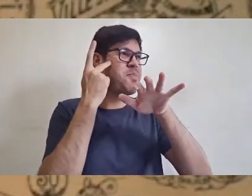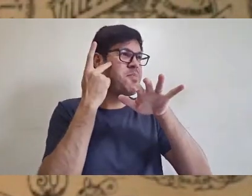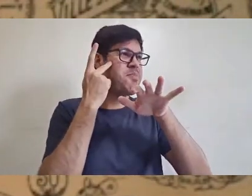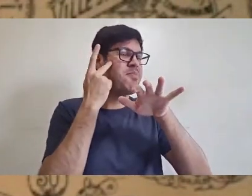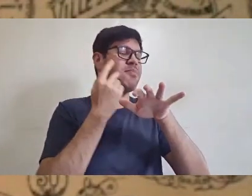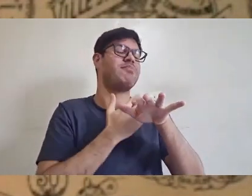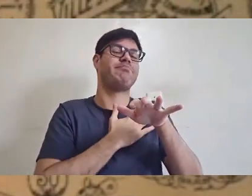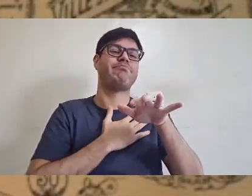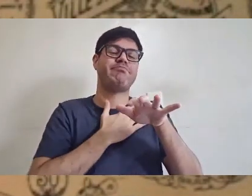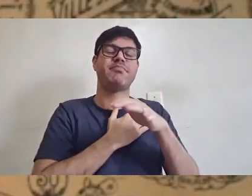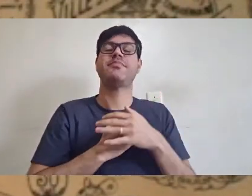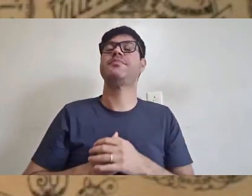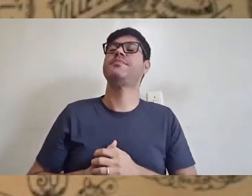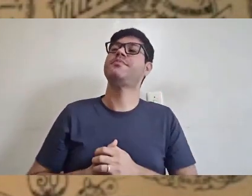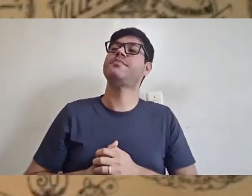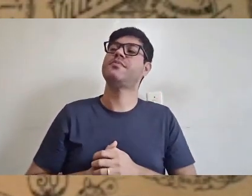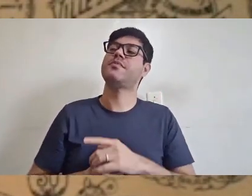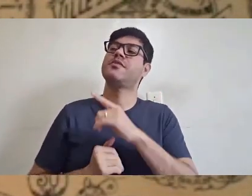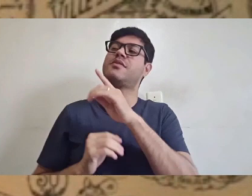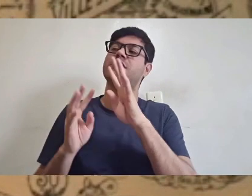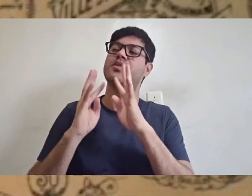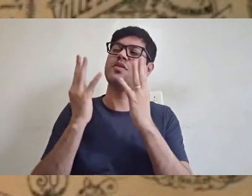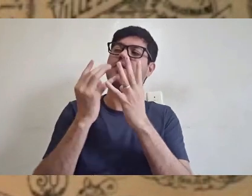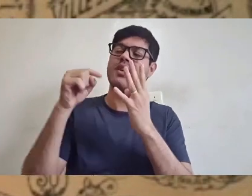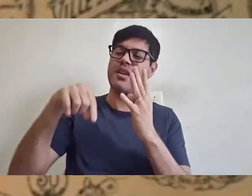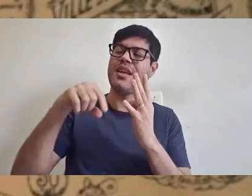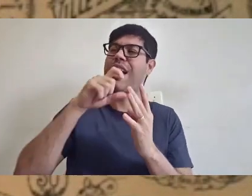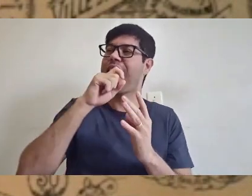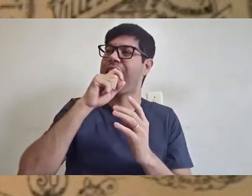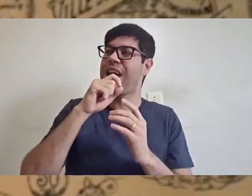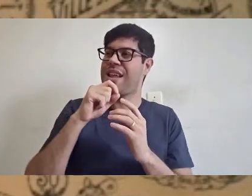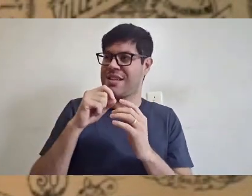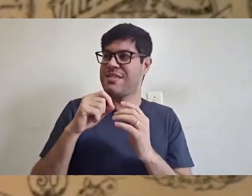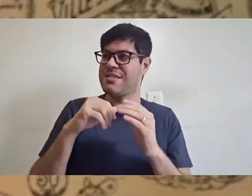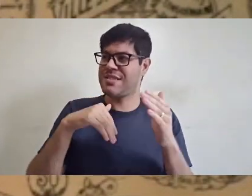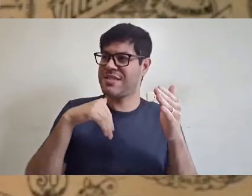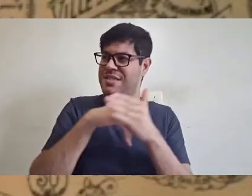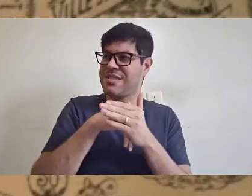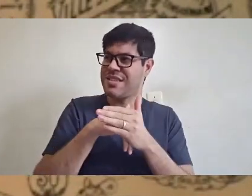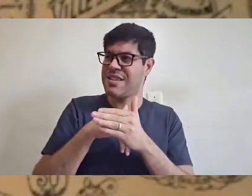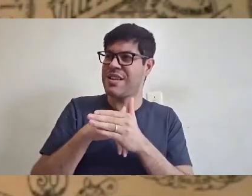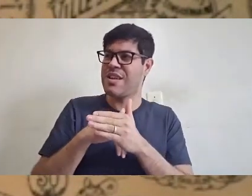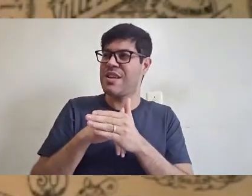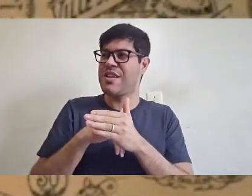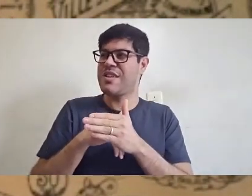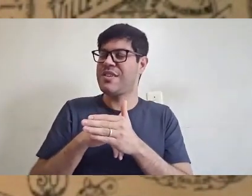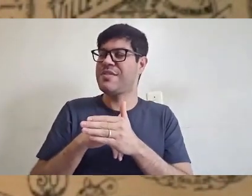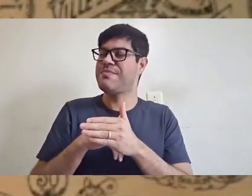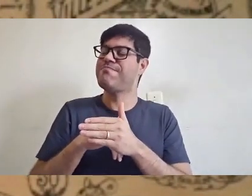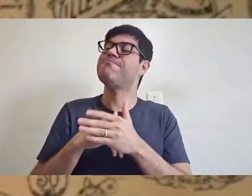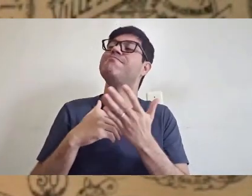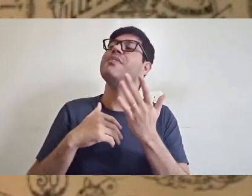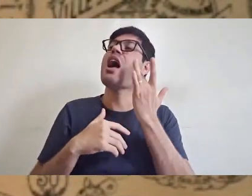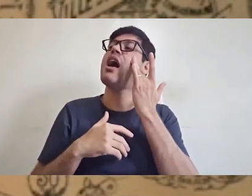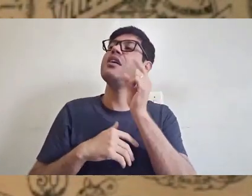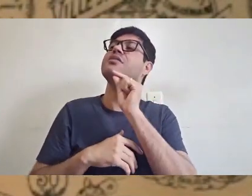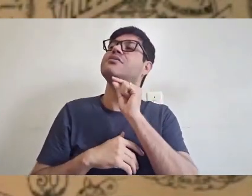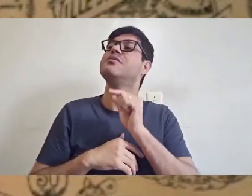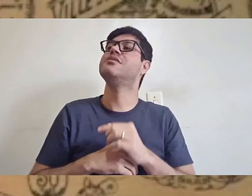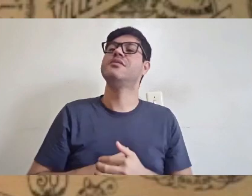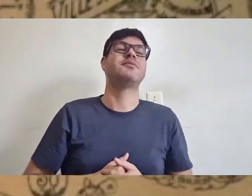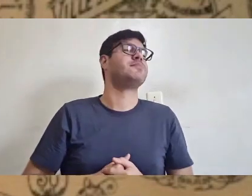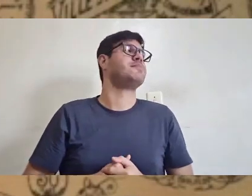Tá certo. Pedro, e União, na sua opinião? Deu rima, hein? União, eu vejo hoje